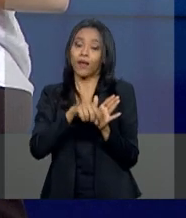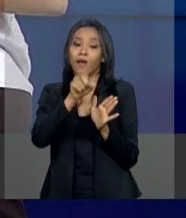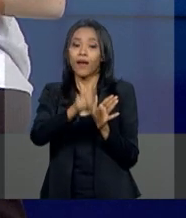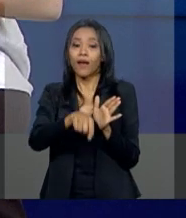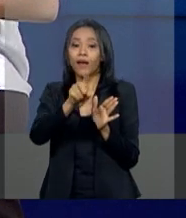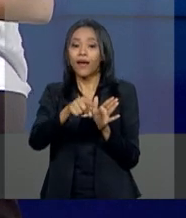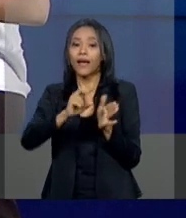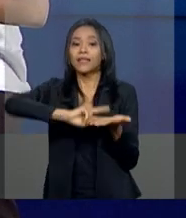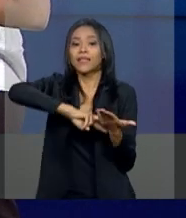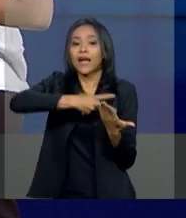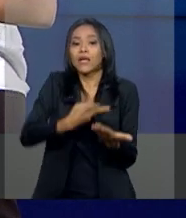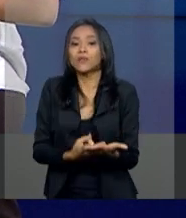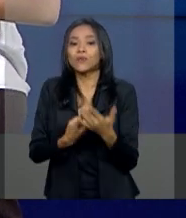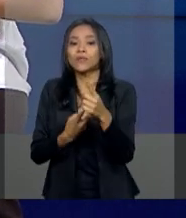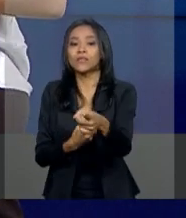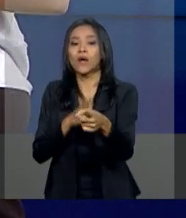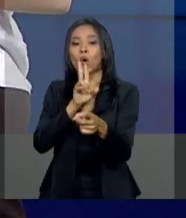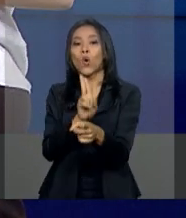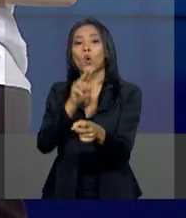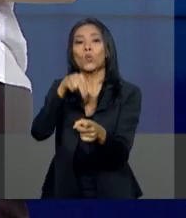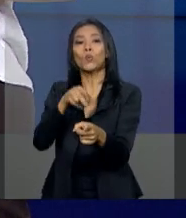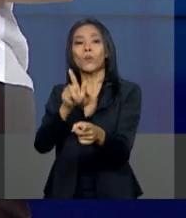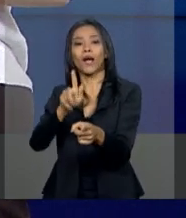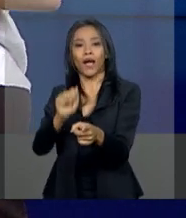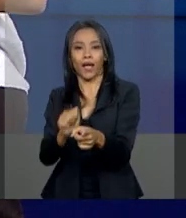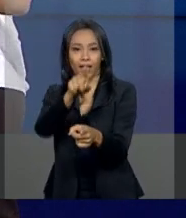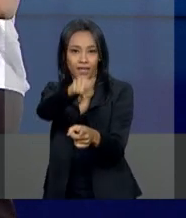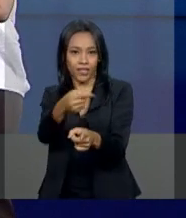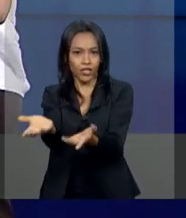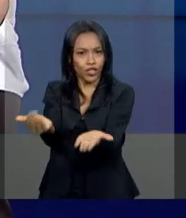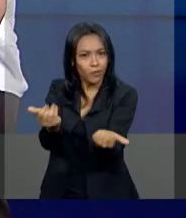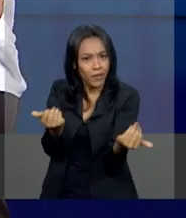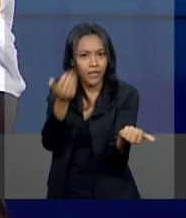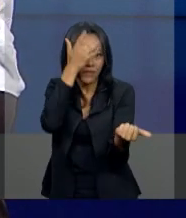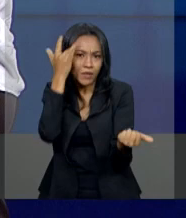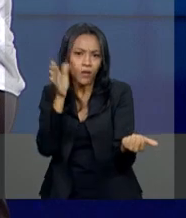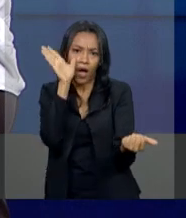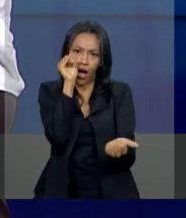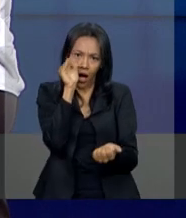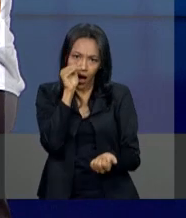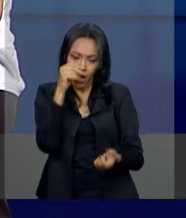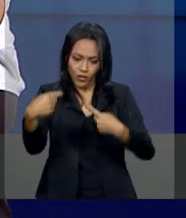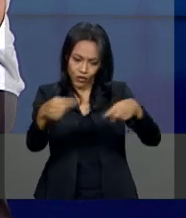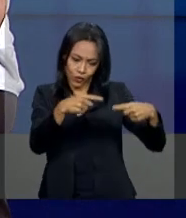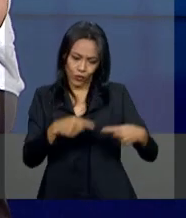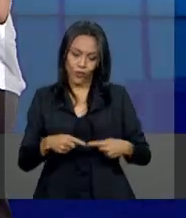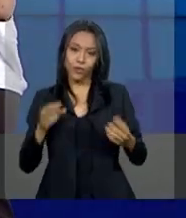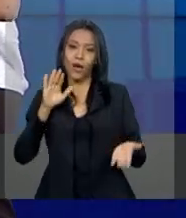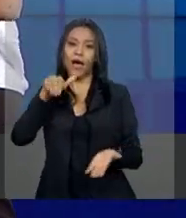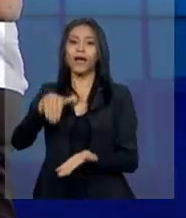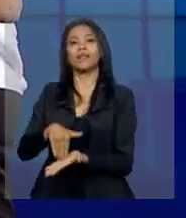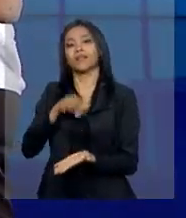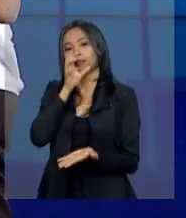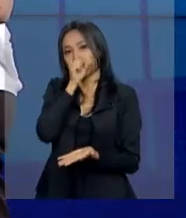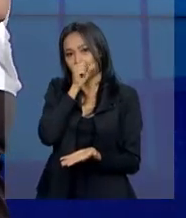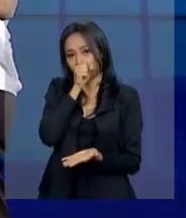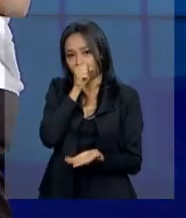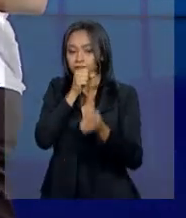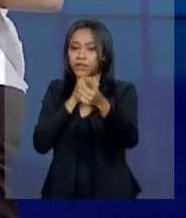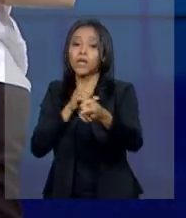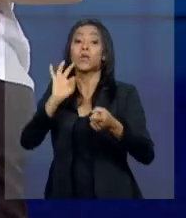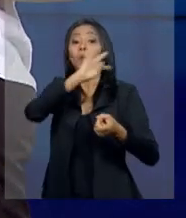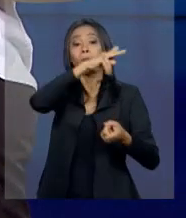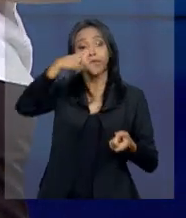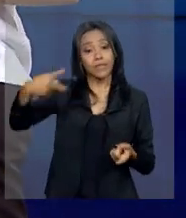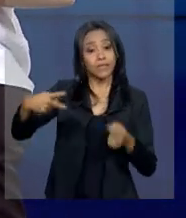a tradução da sigla em inglês dessa Assembleia, e estão convidando as pessoas a acompanharem os discursos até sábado. O presidente dos Estados